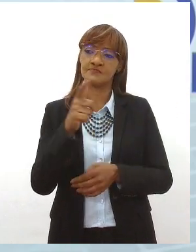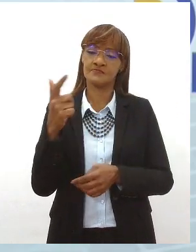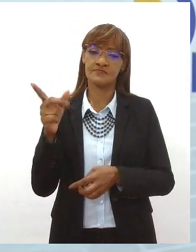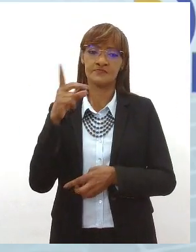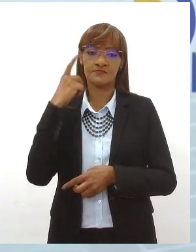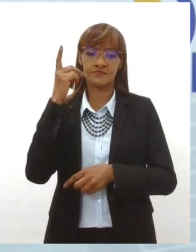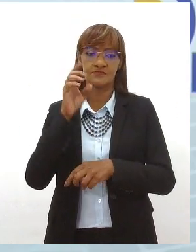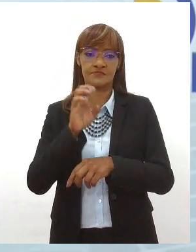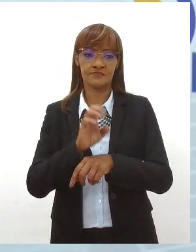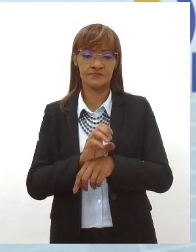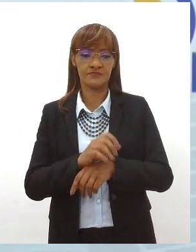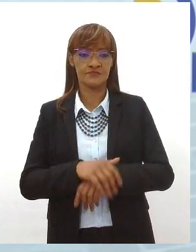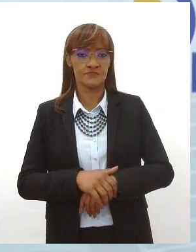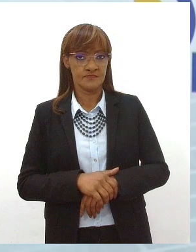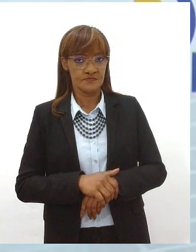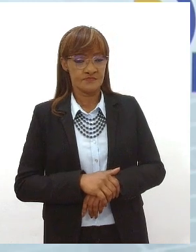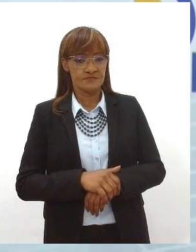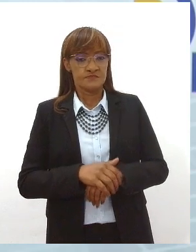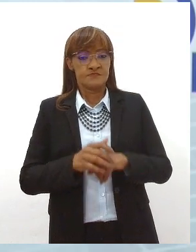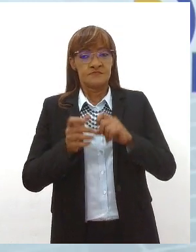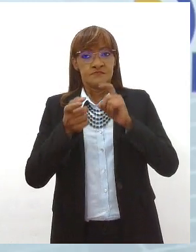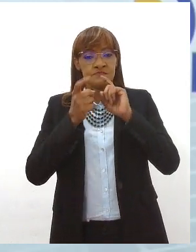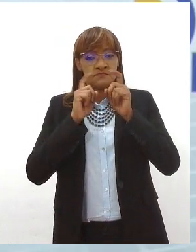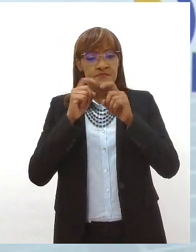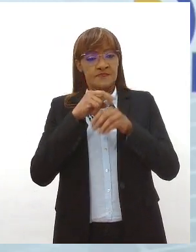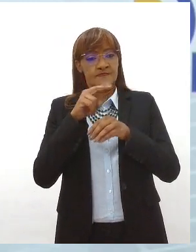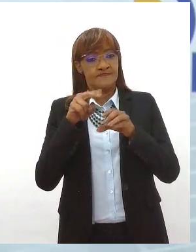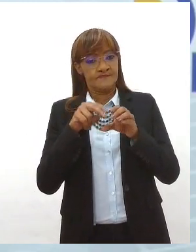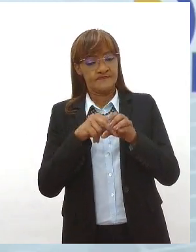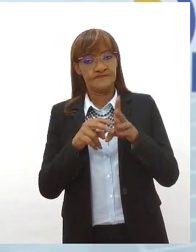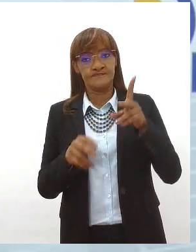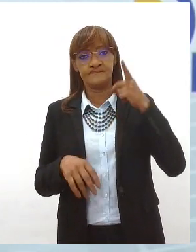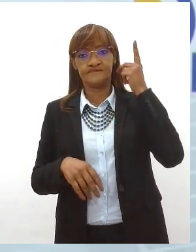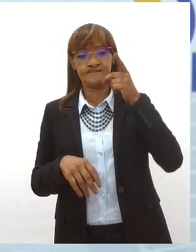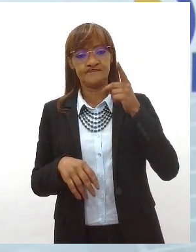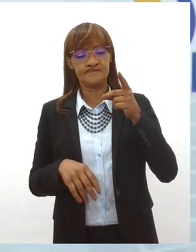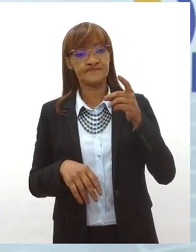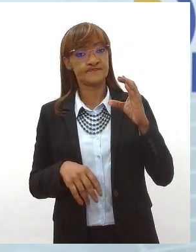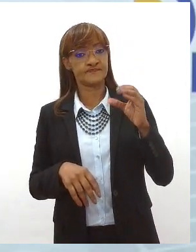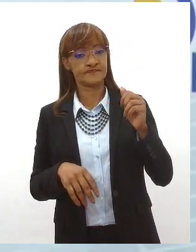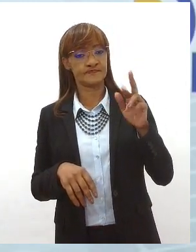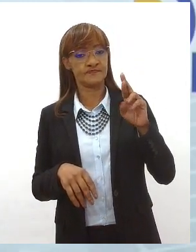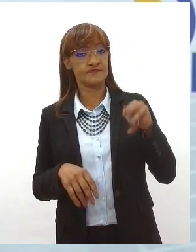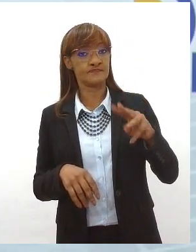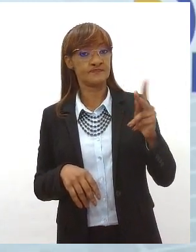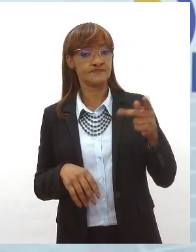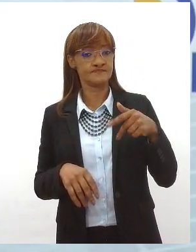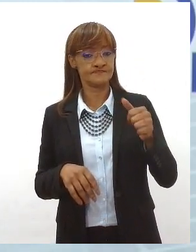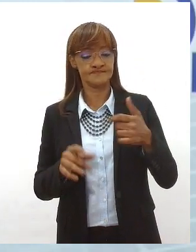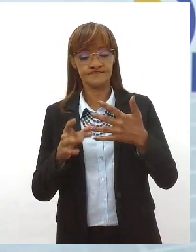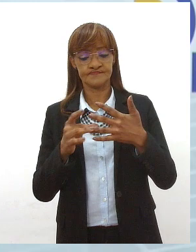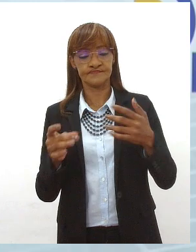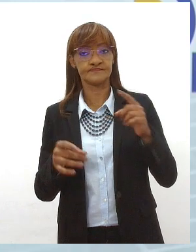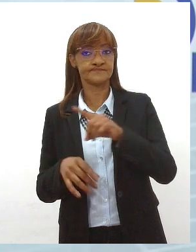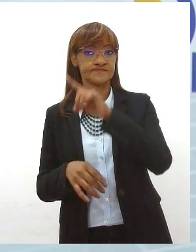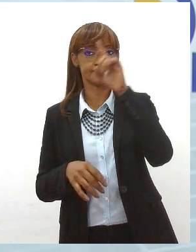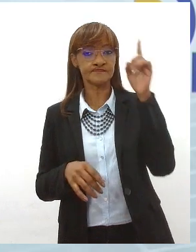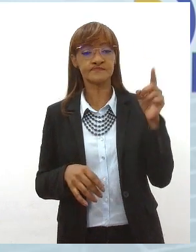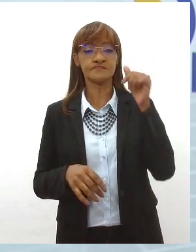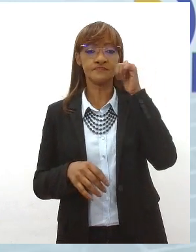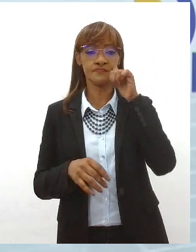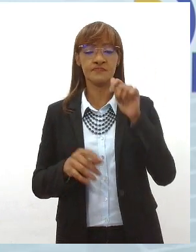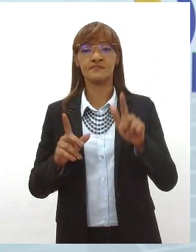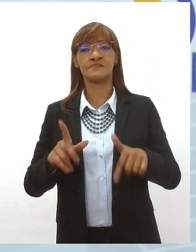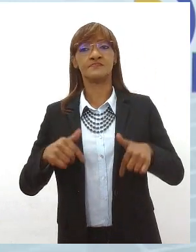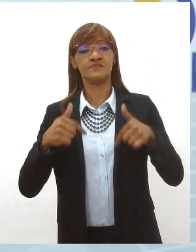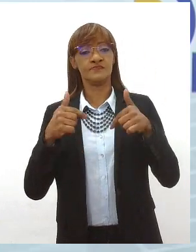pequeno expediente. A deputada Carminha Paiva destacou o Dia Internacional da Mulher, que é dia de luta, dia de reconhecimento. Citou